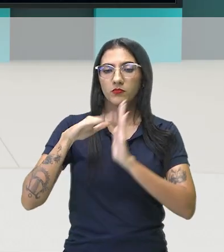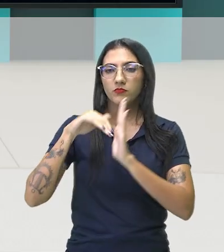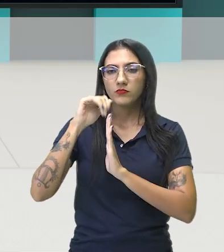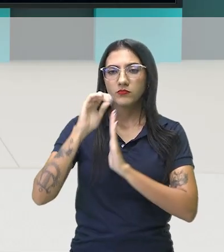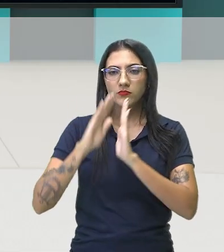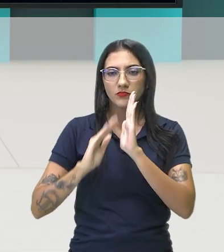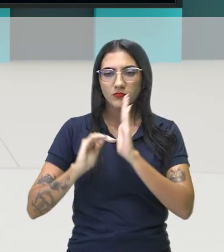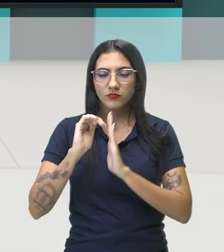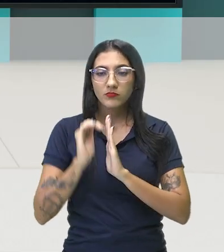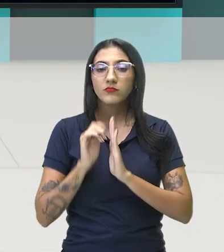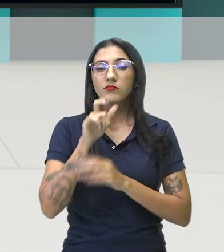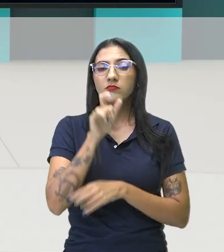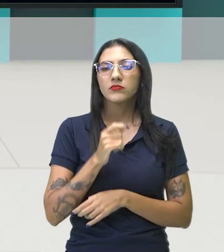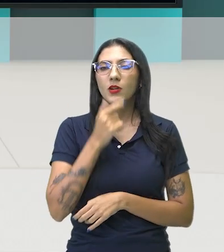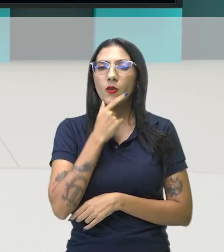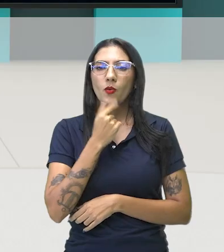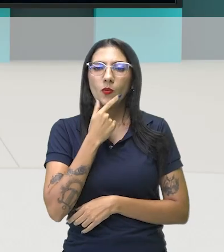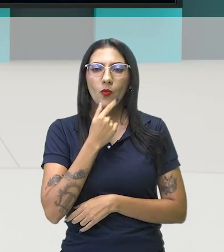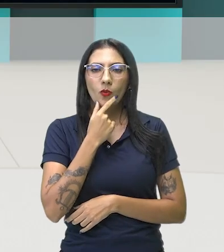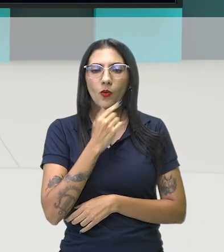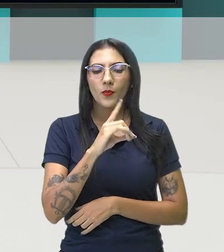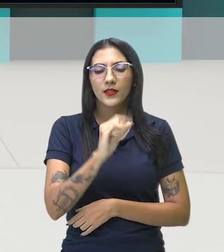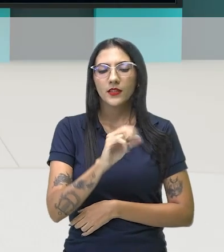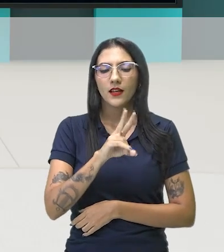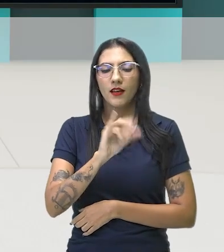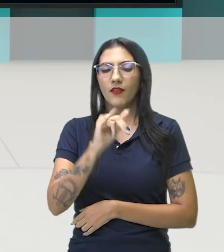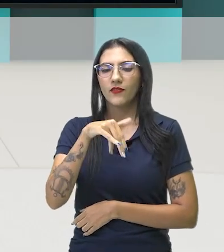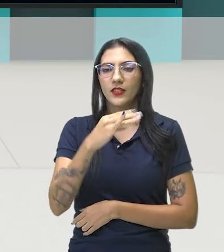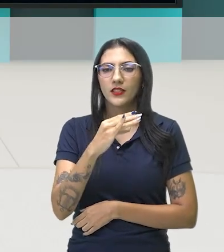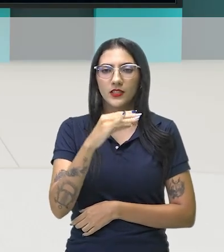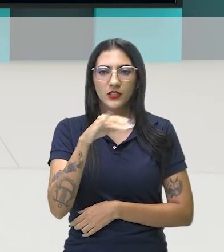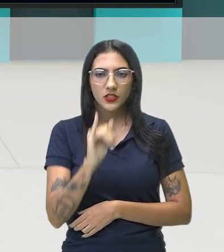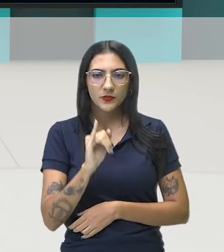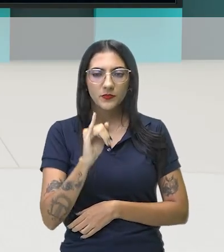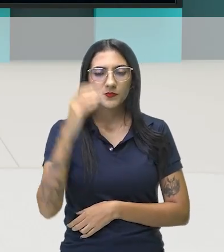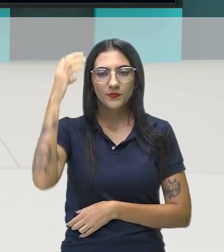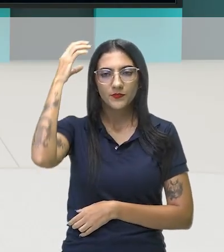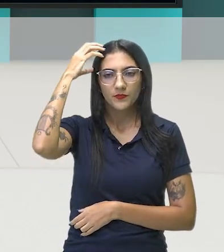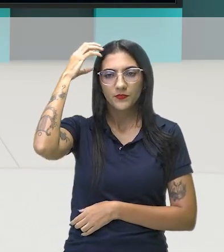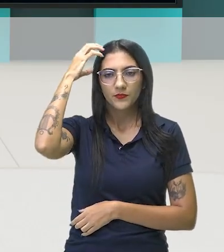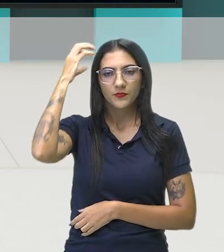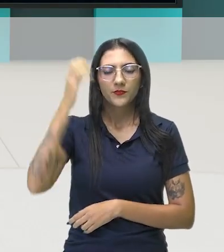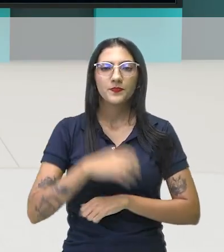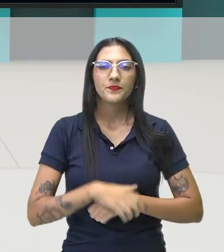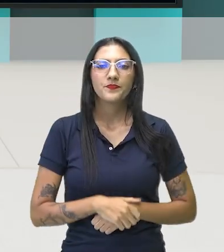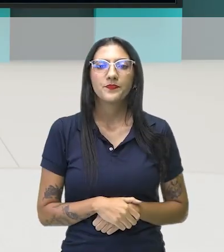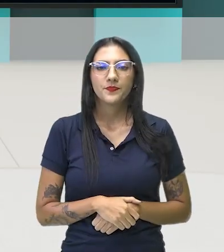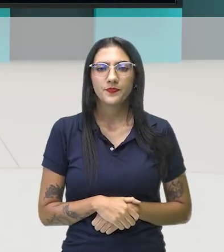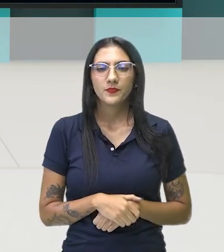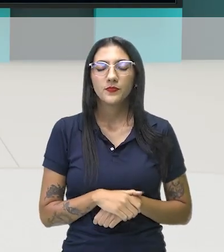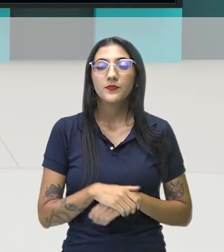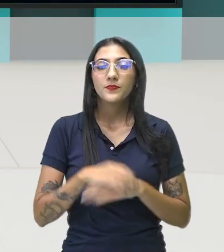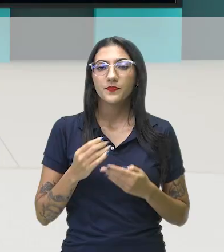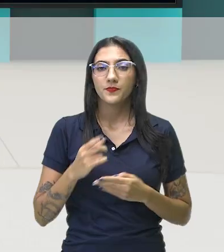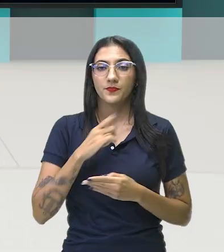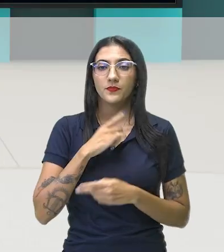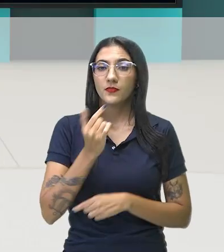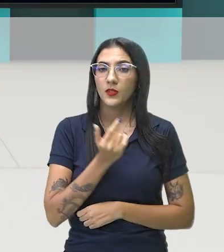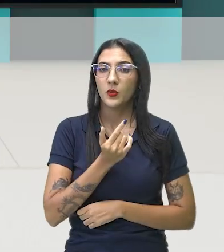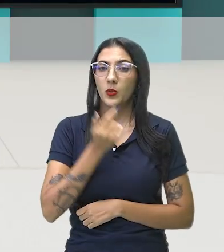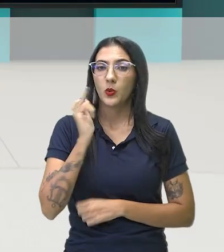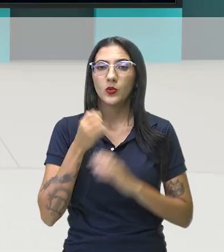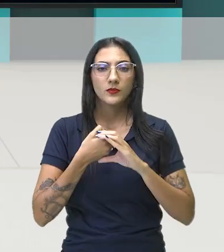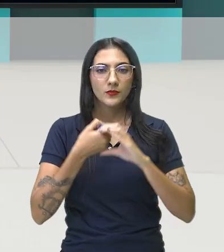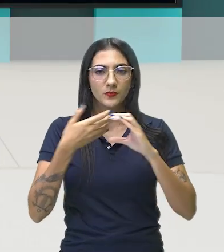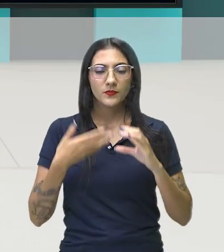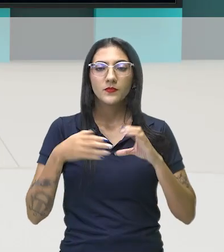italiano Leonardo da Vinci. E aqui nós temos outra obra de arte, que